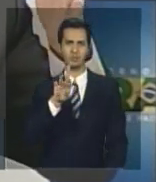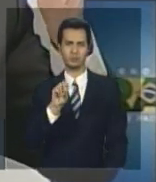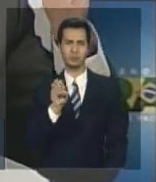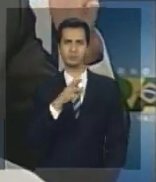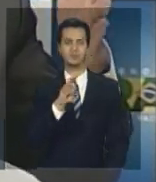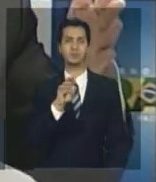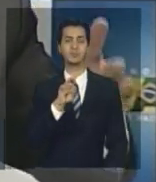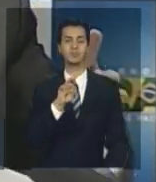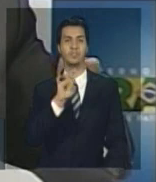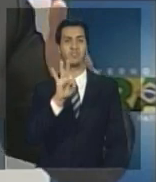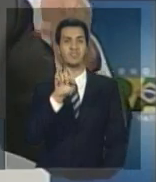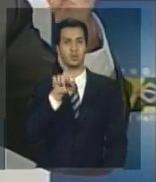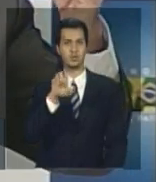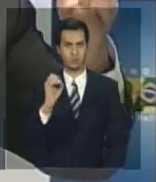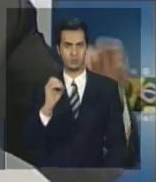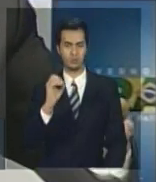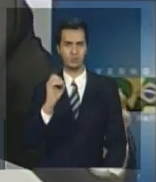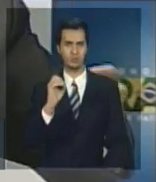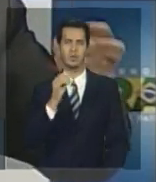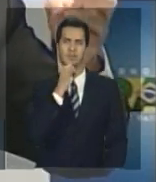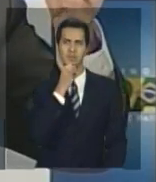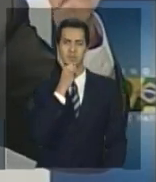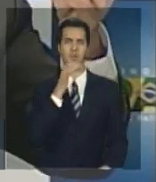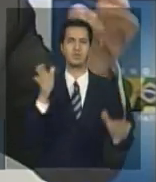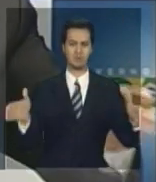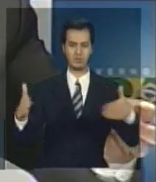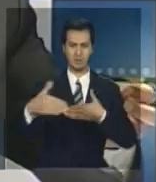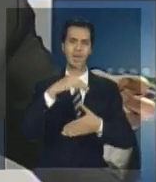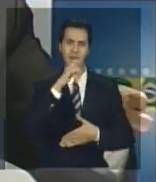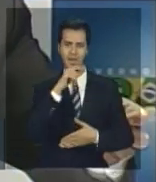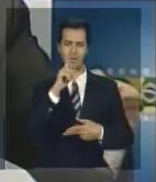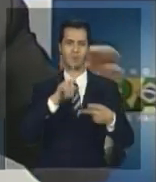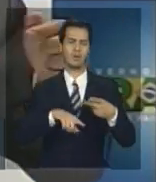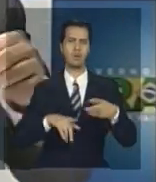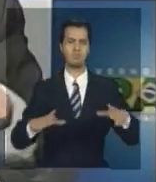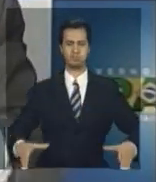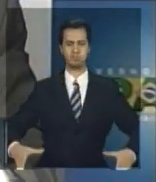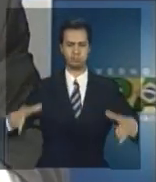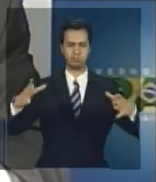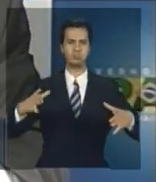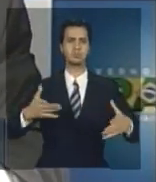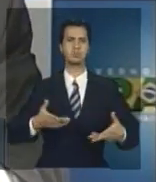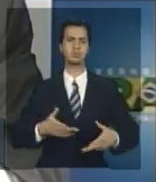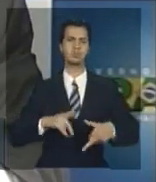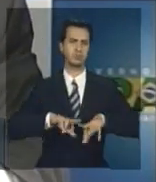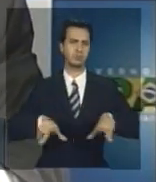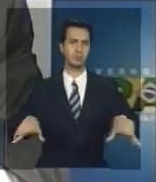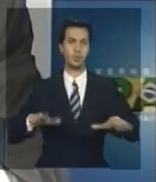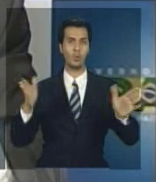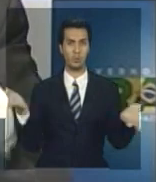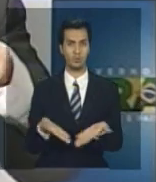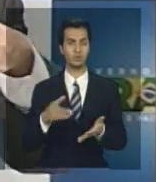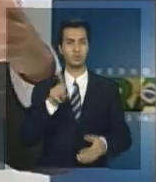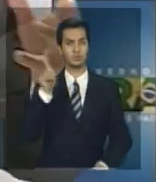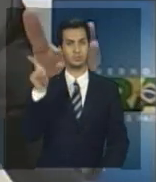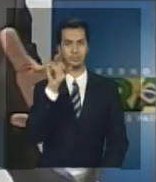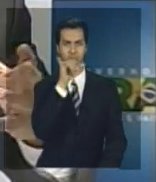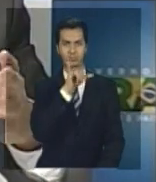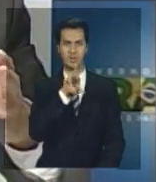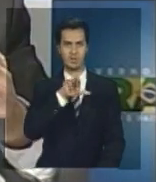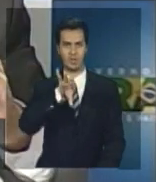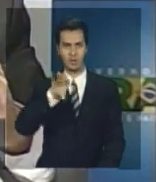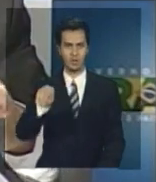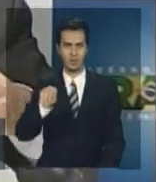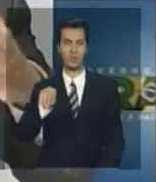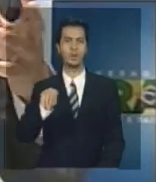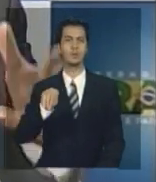mas reservatórios fixos, caixas d'água, tonéis fixos. O Lira atual do Rio de Janeiro mostra uma mesma